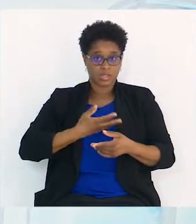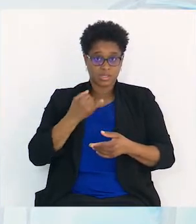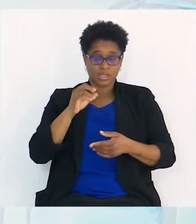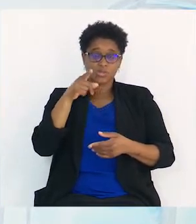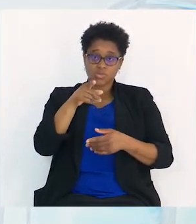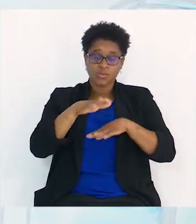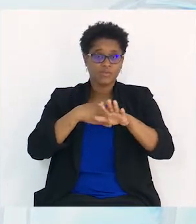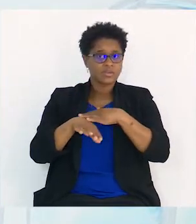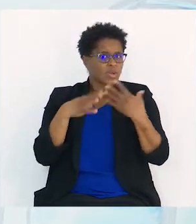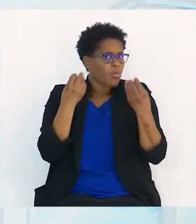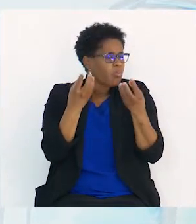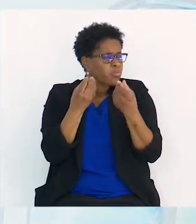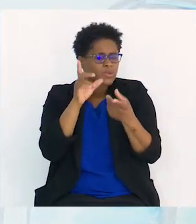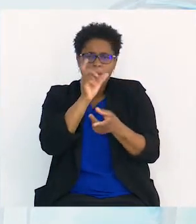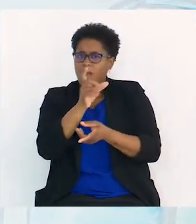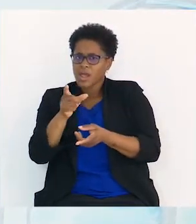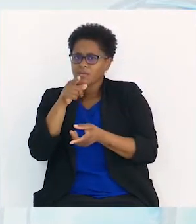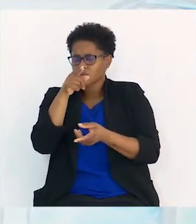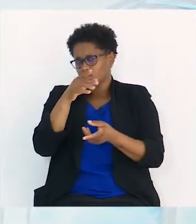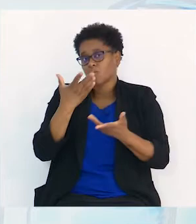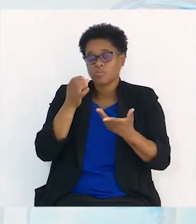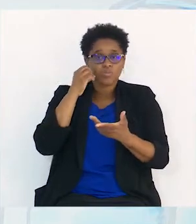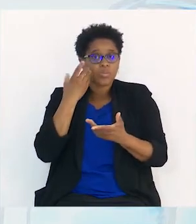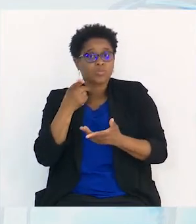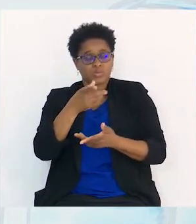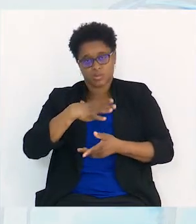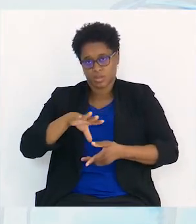enorme de palavras consoante quiseres.